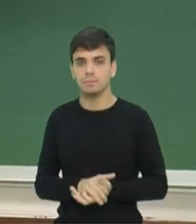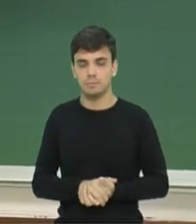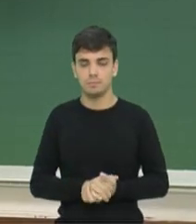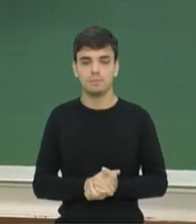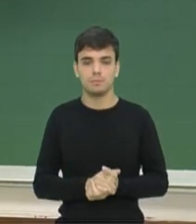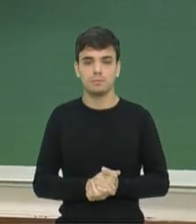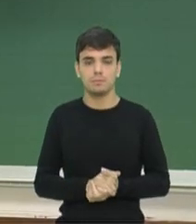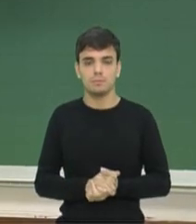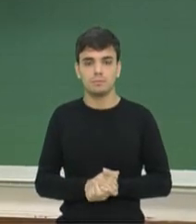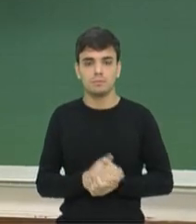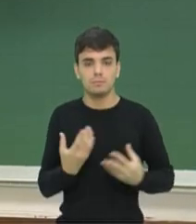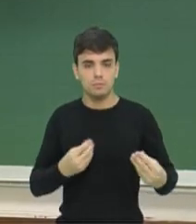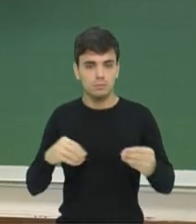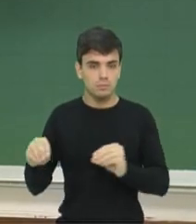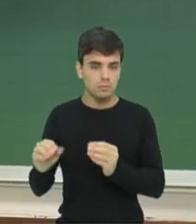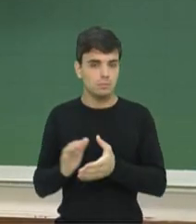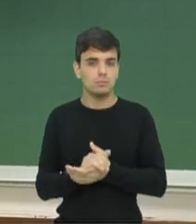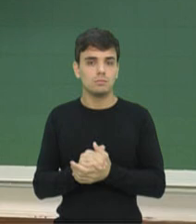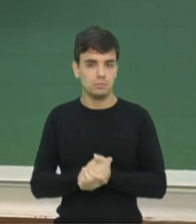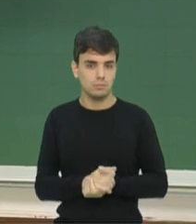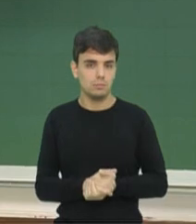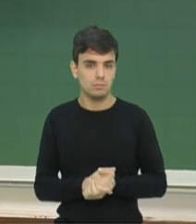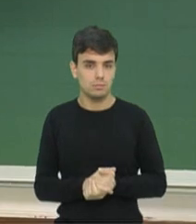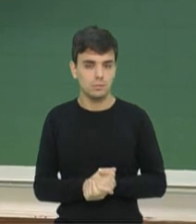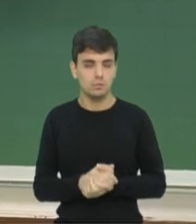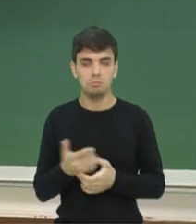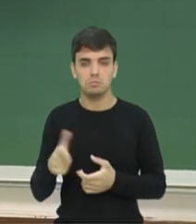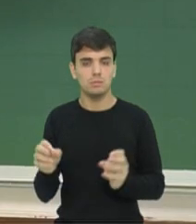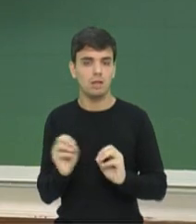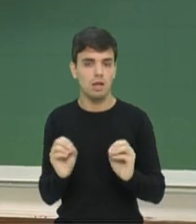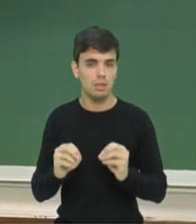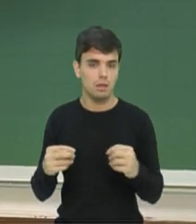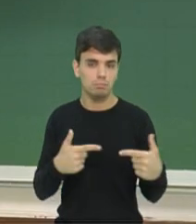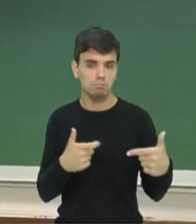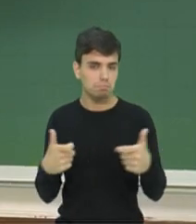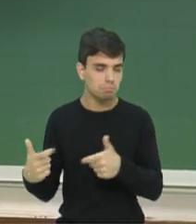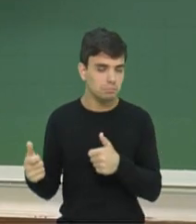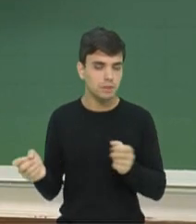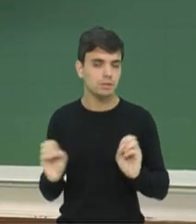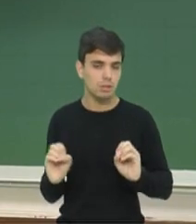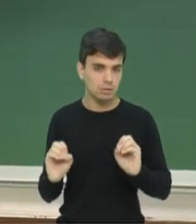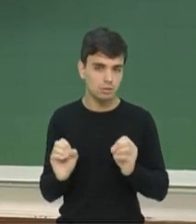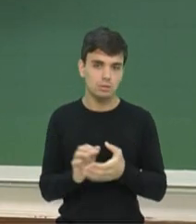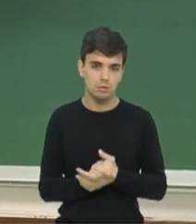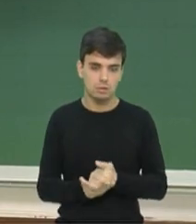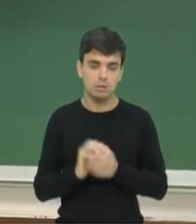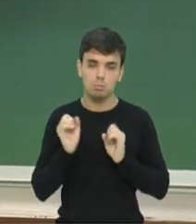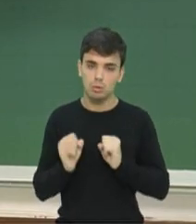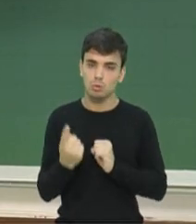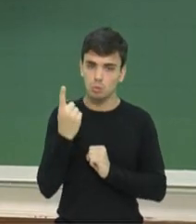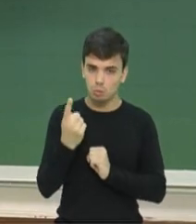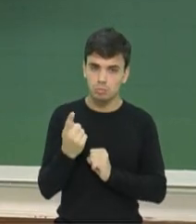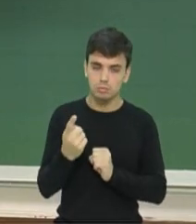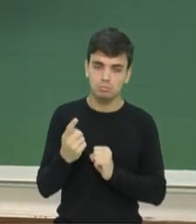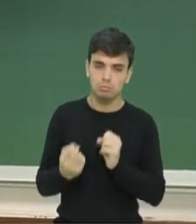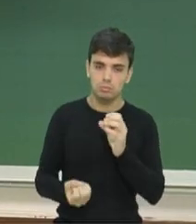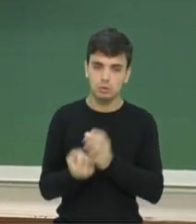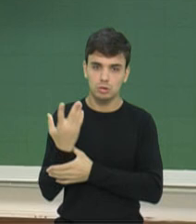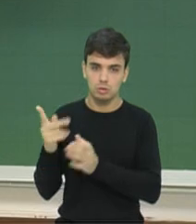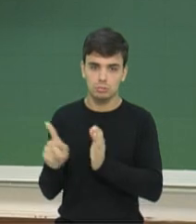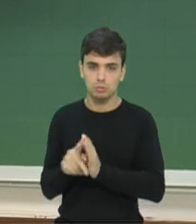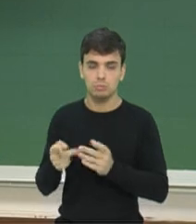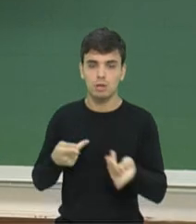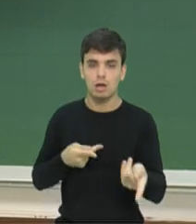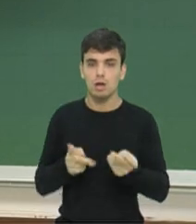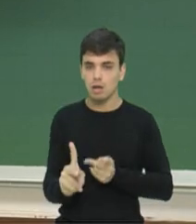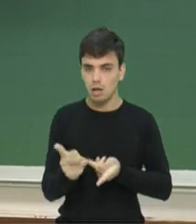China, ele leva uma modalidade que não tinha presença de armas, né? Que também pode ter sido uma das origens do karatê, né? Então,